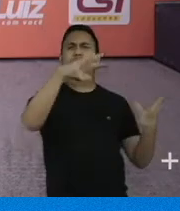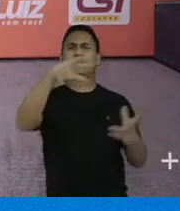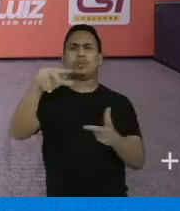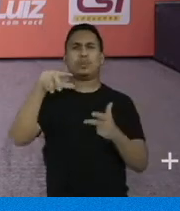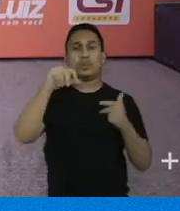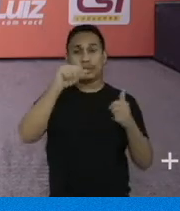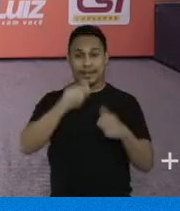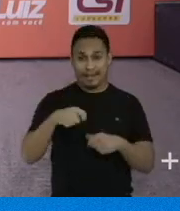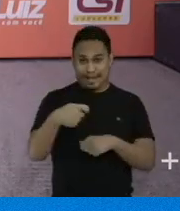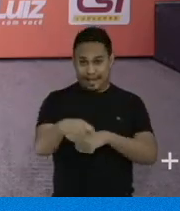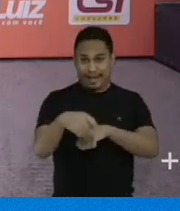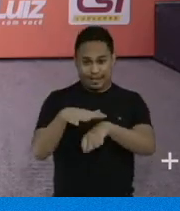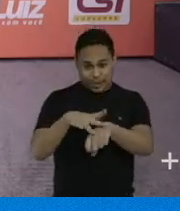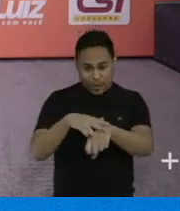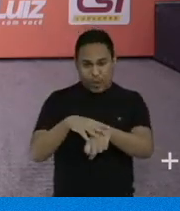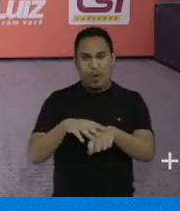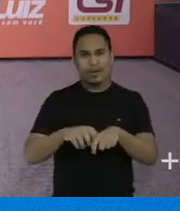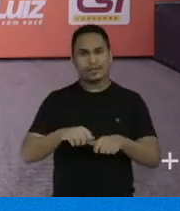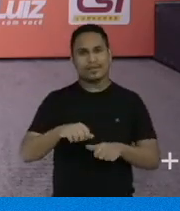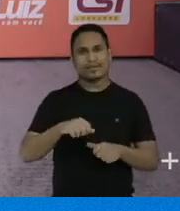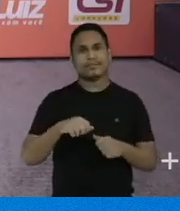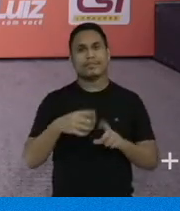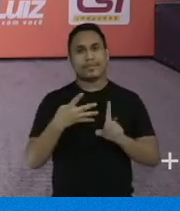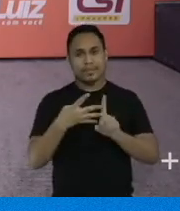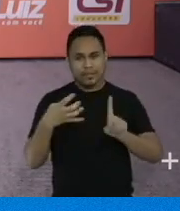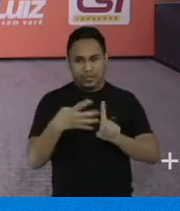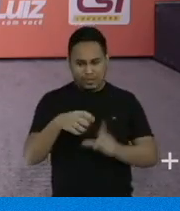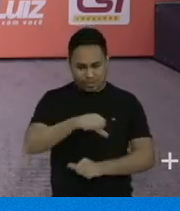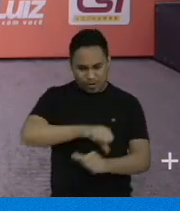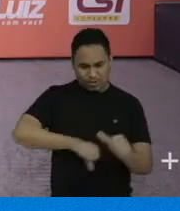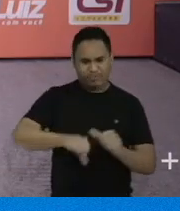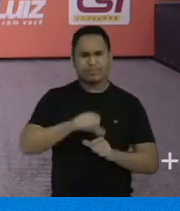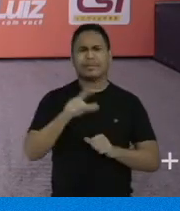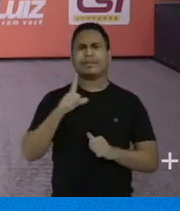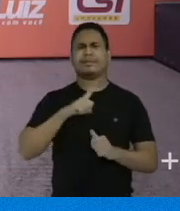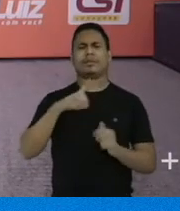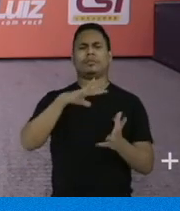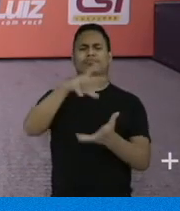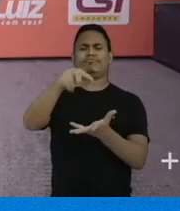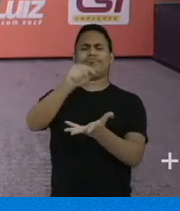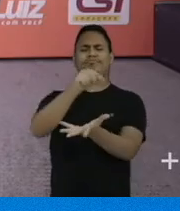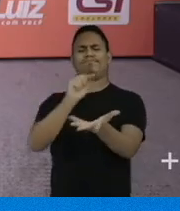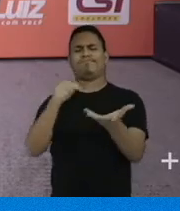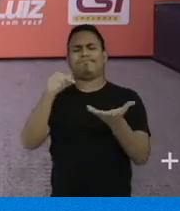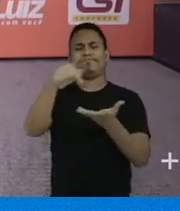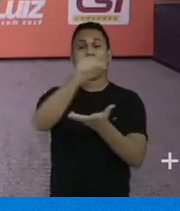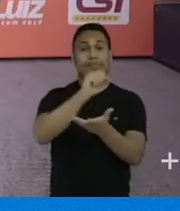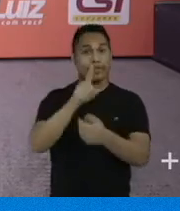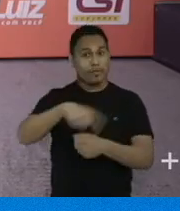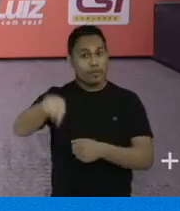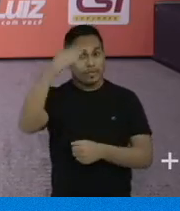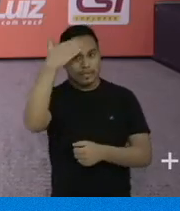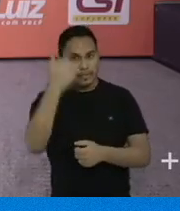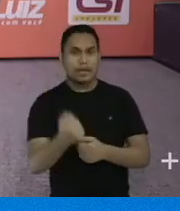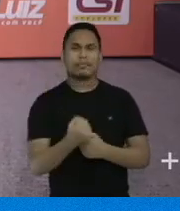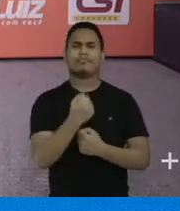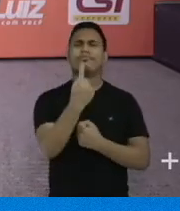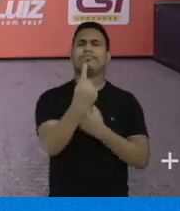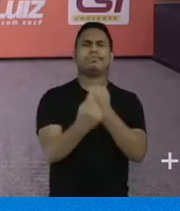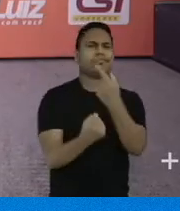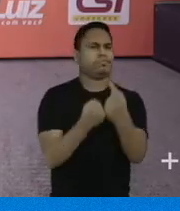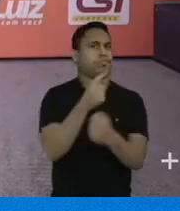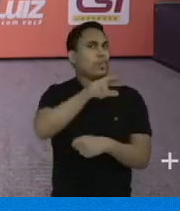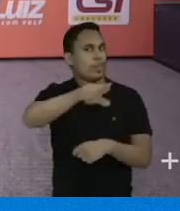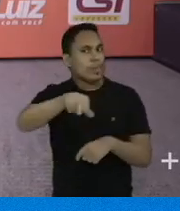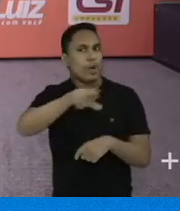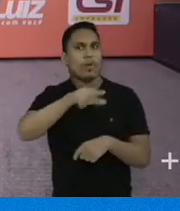hoje é muito marcante no mundo inteiro? Será que vocês imaginam a frequência dessa doença e que tem